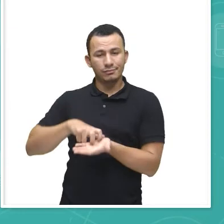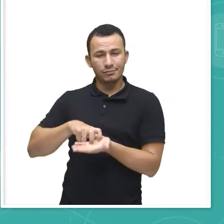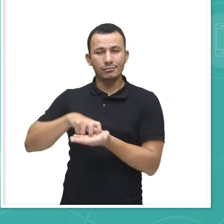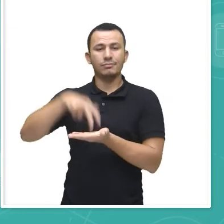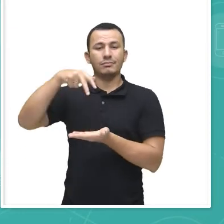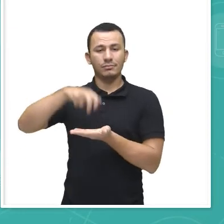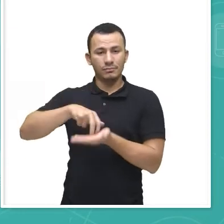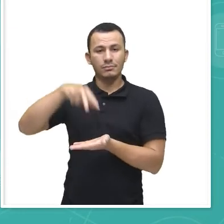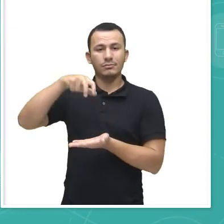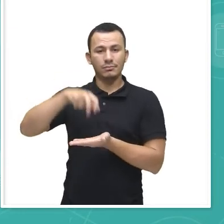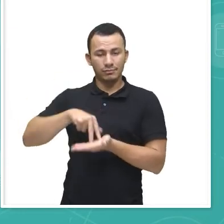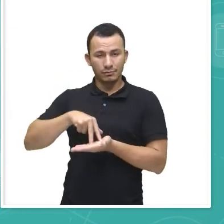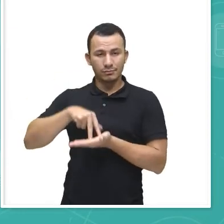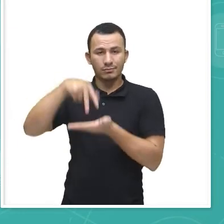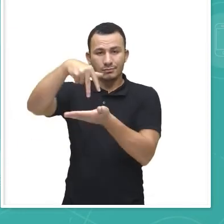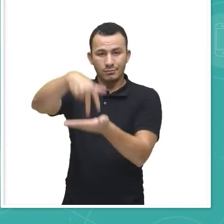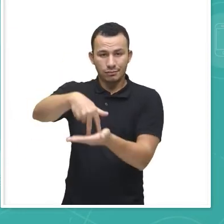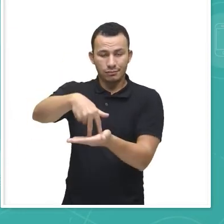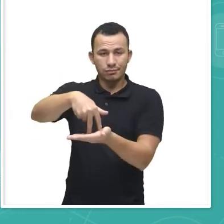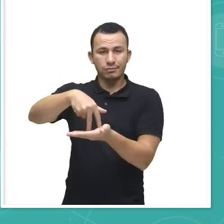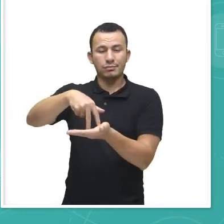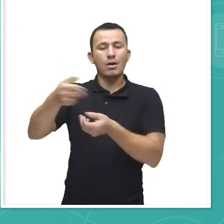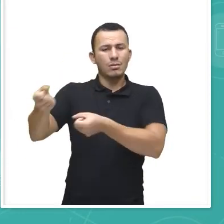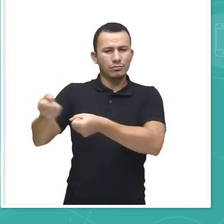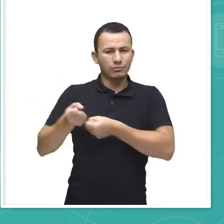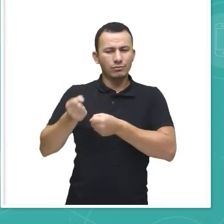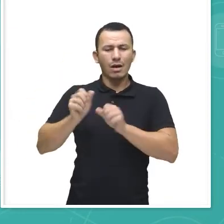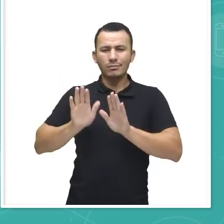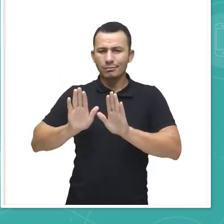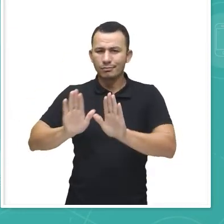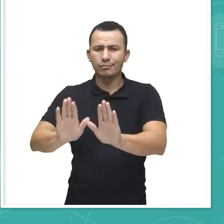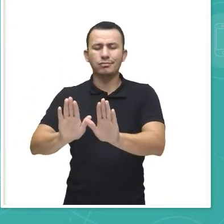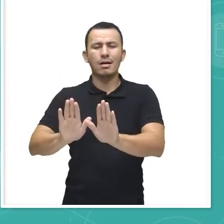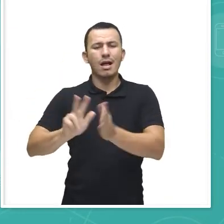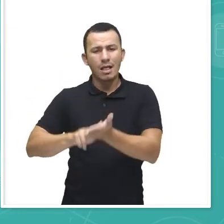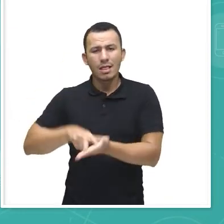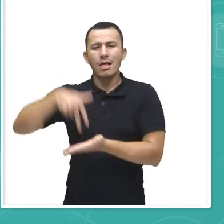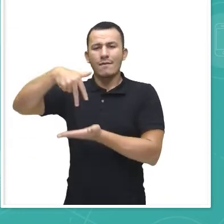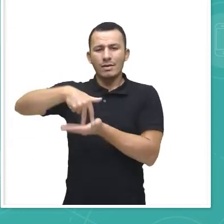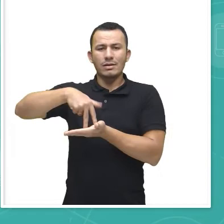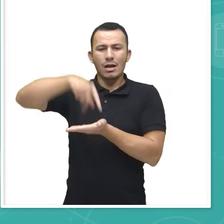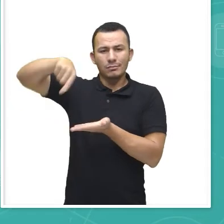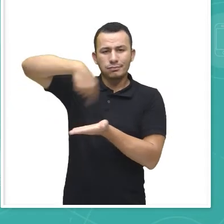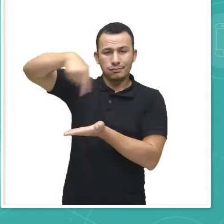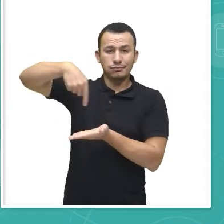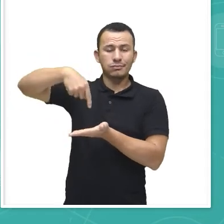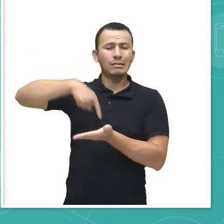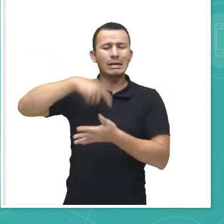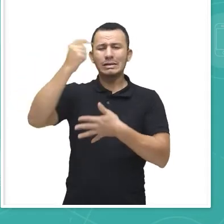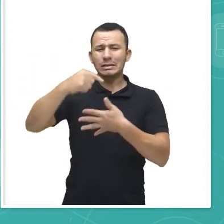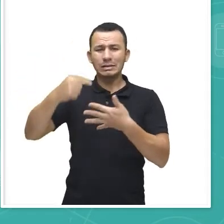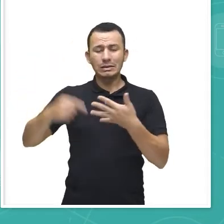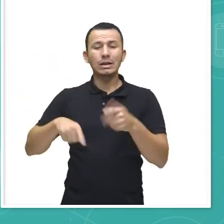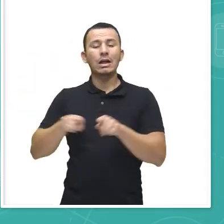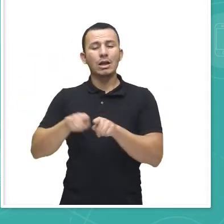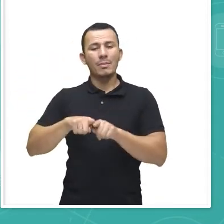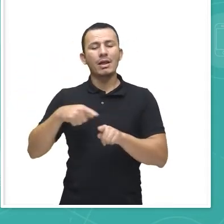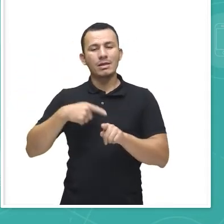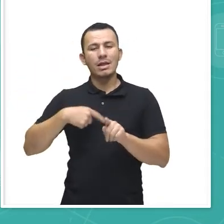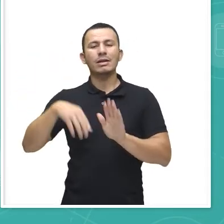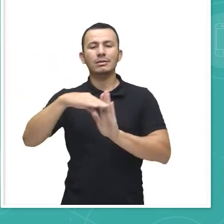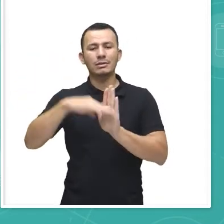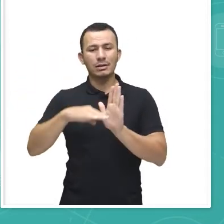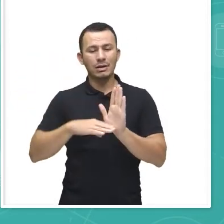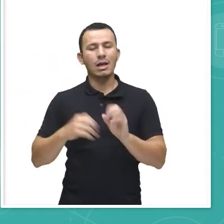pular, avançar, abaixar, puxar, empurrar, levantar e girar. E trabalha qualidades físicas como